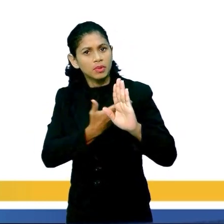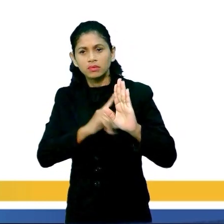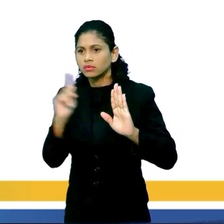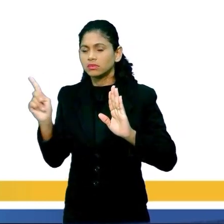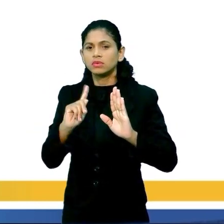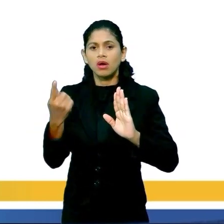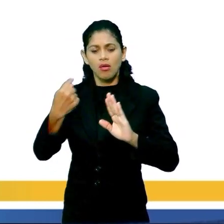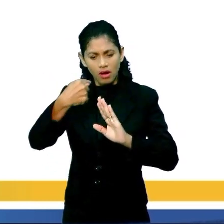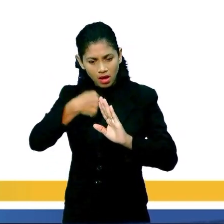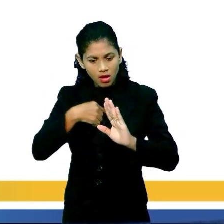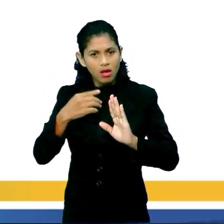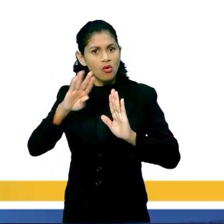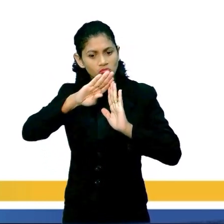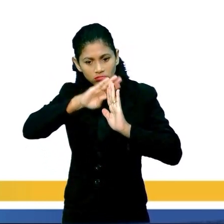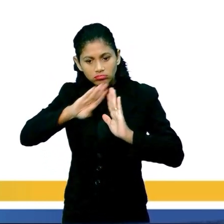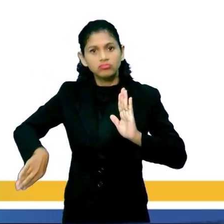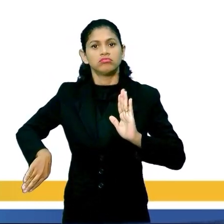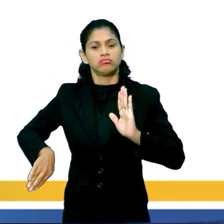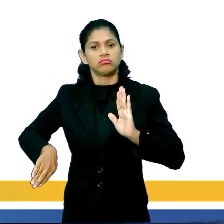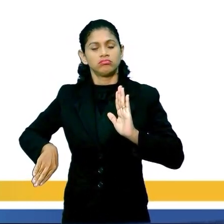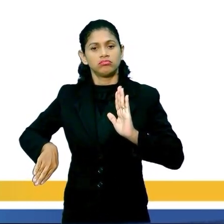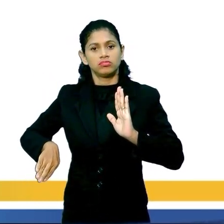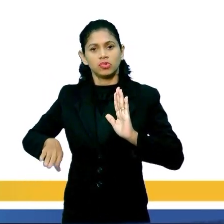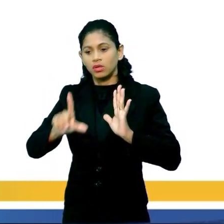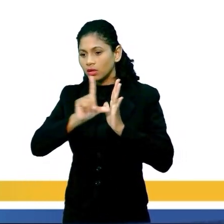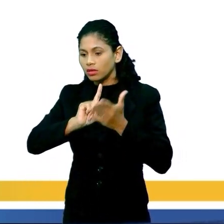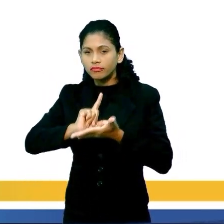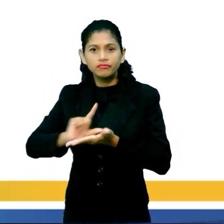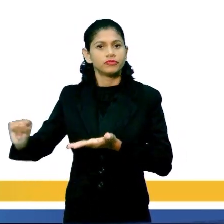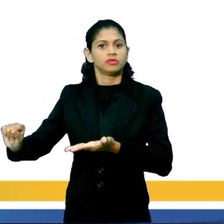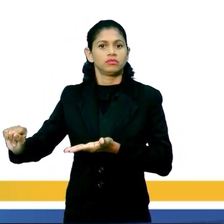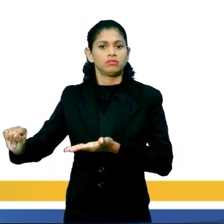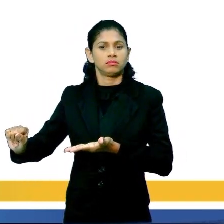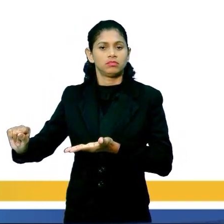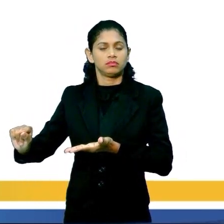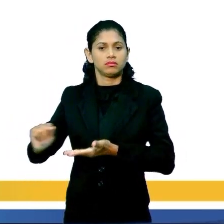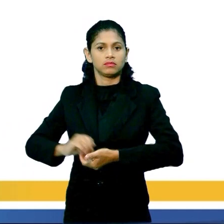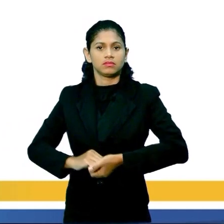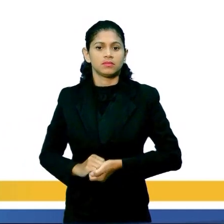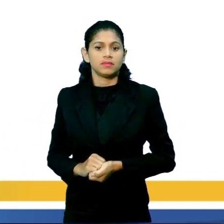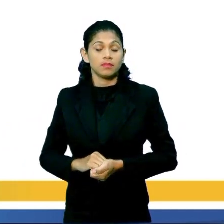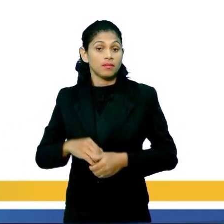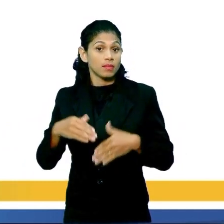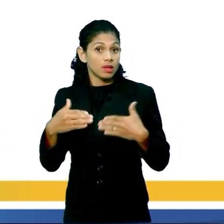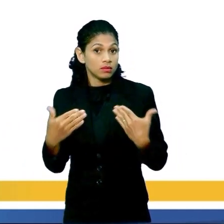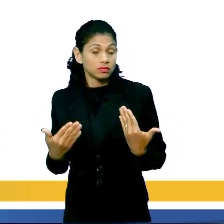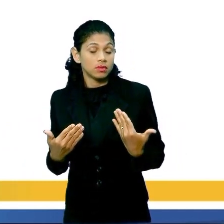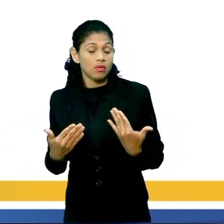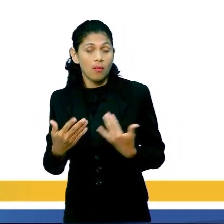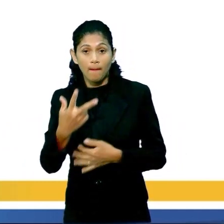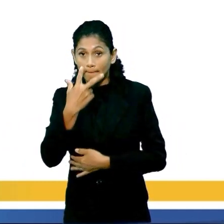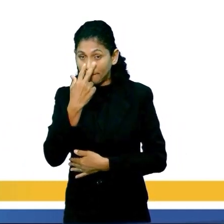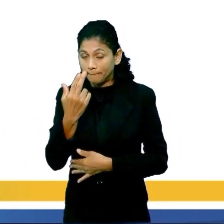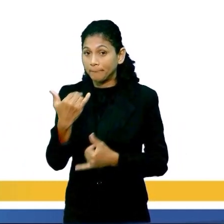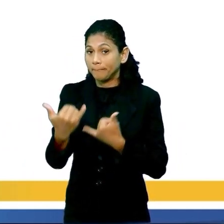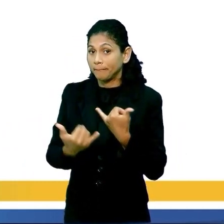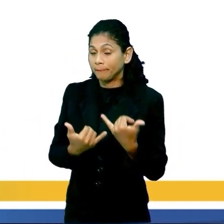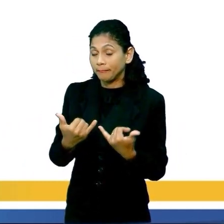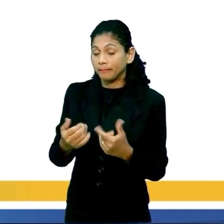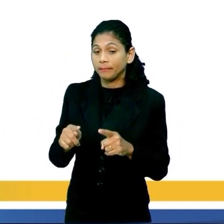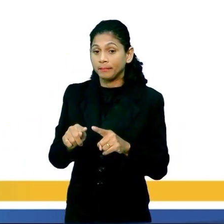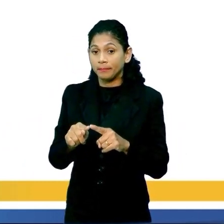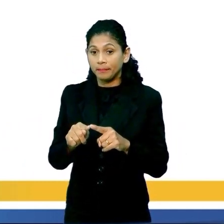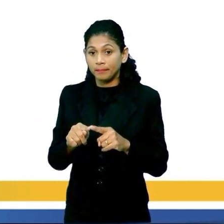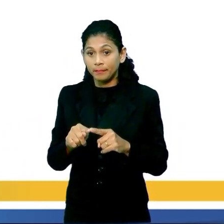mesmo suen na broma per que rio assim né então parecia brincadeira mas ocorreu assim explica quem galera